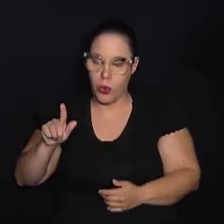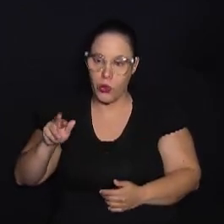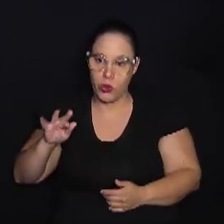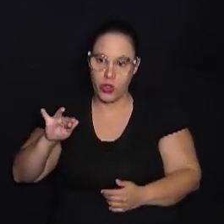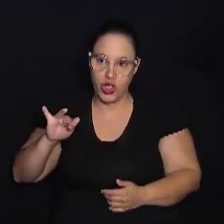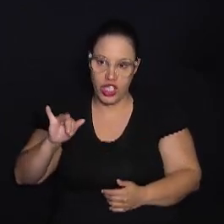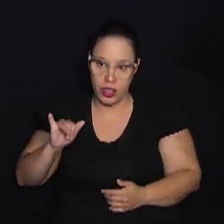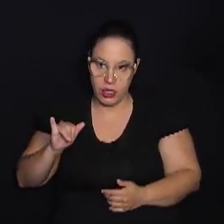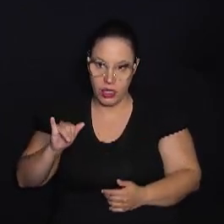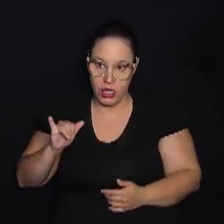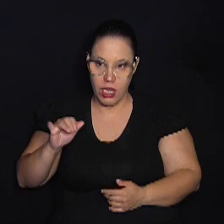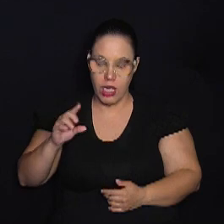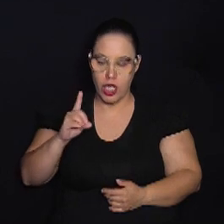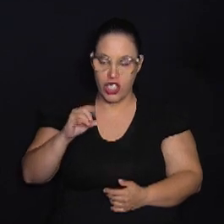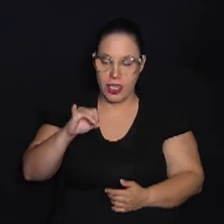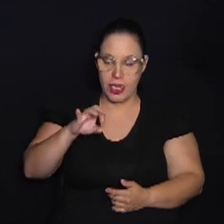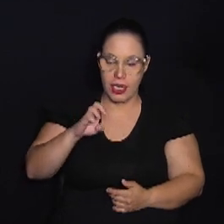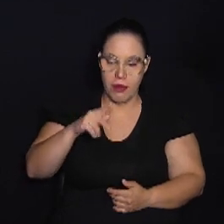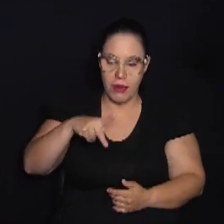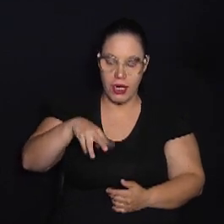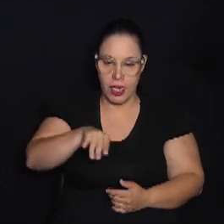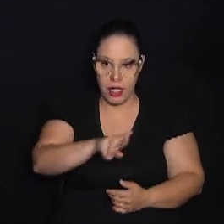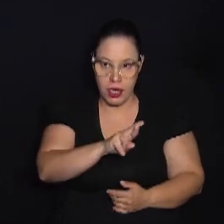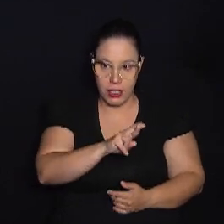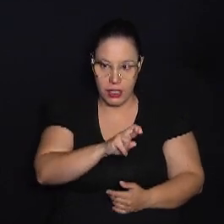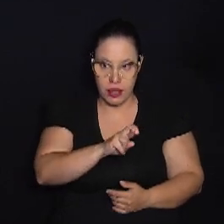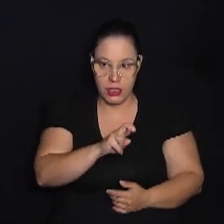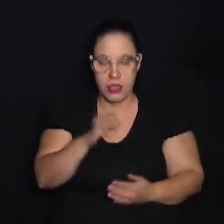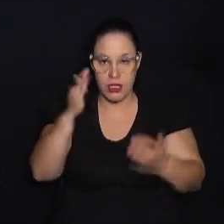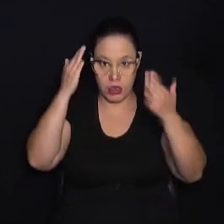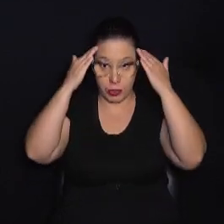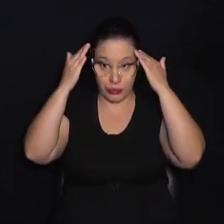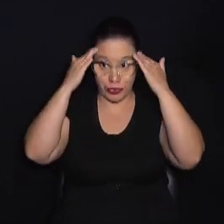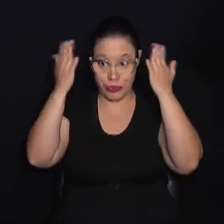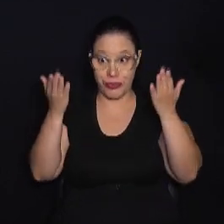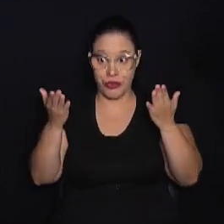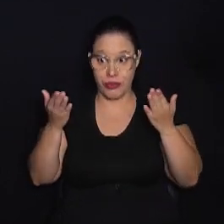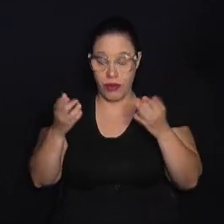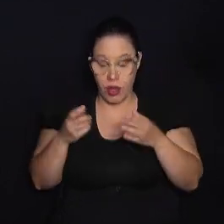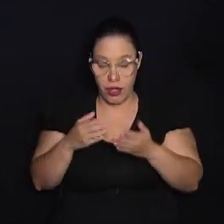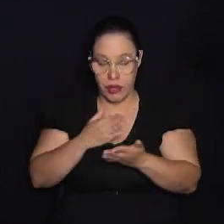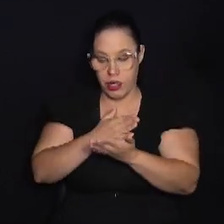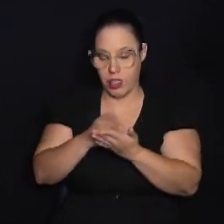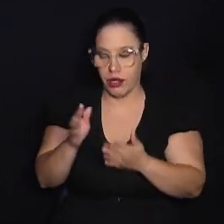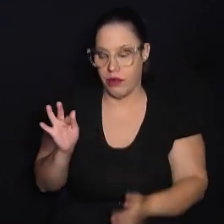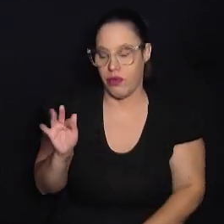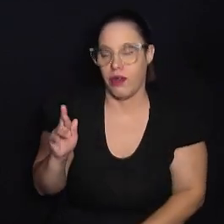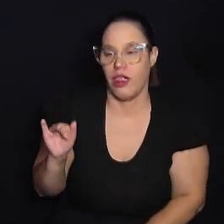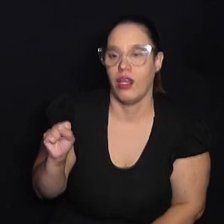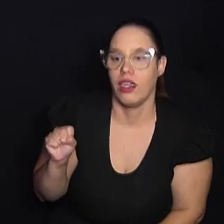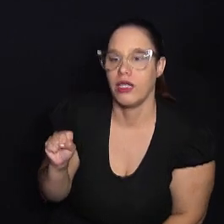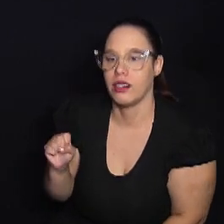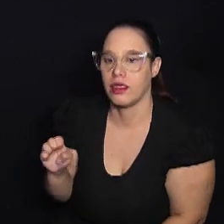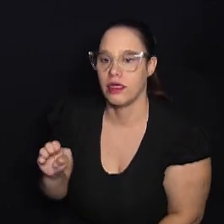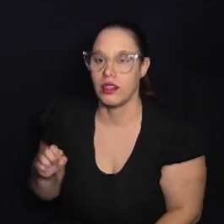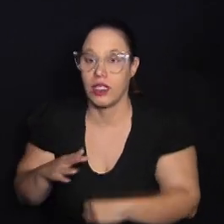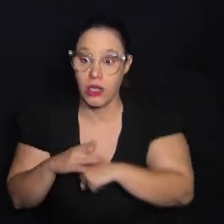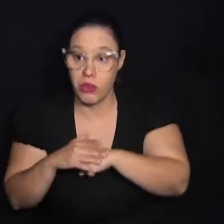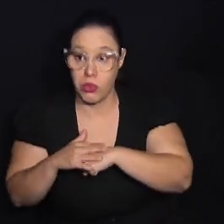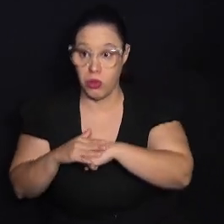Dependendo da localização, do tipo histológico e da fase em que a doença, se é feito o diagnóstico, você